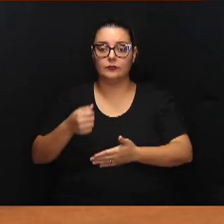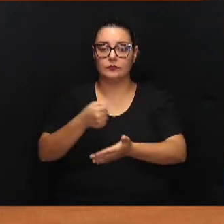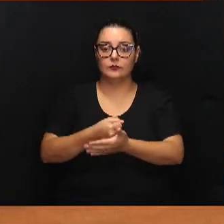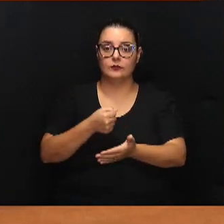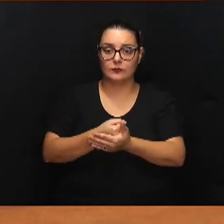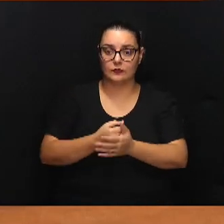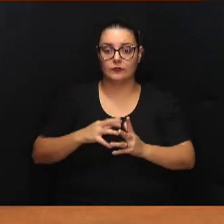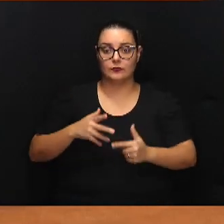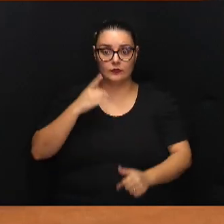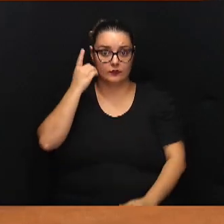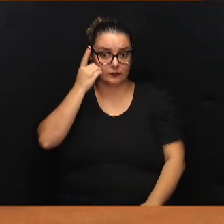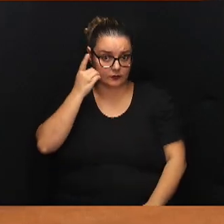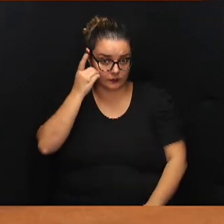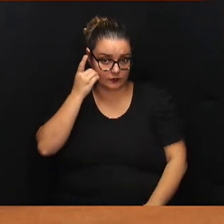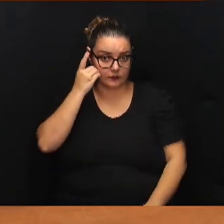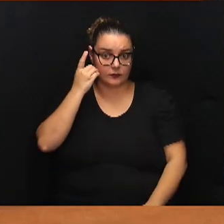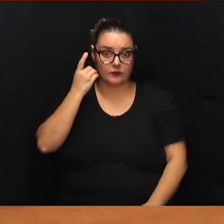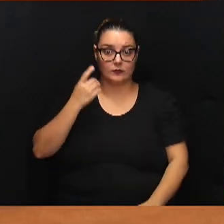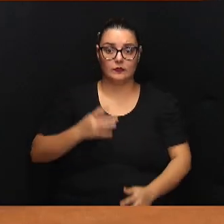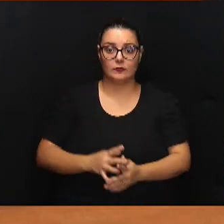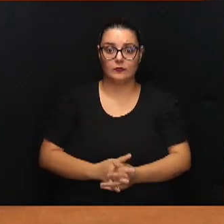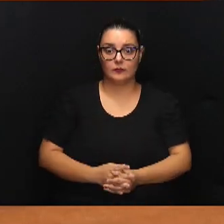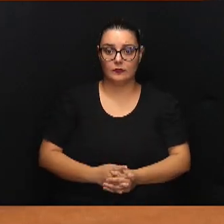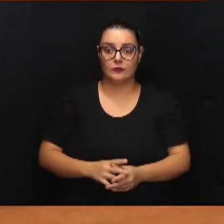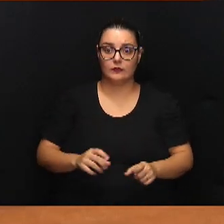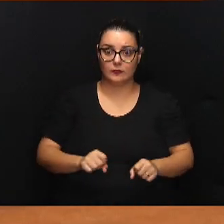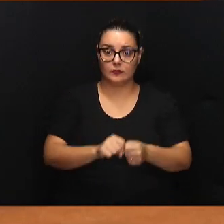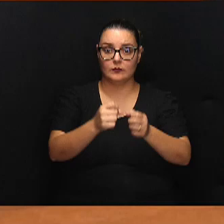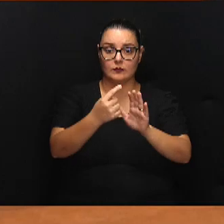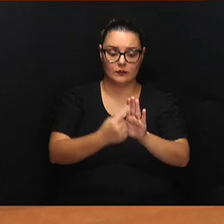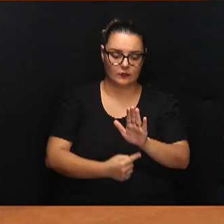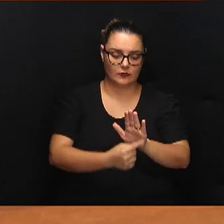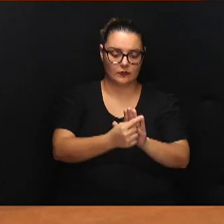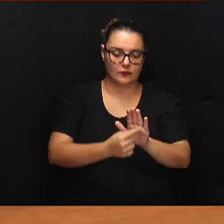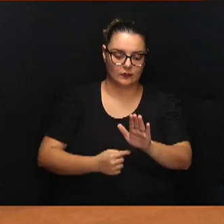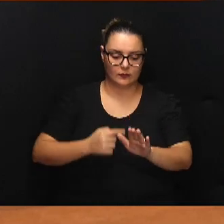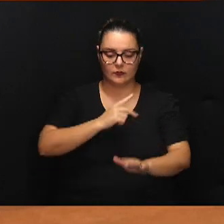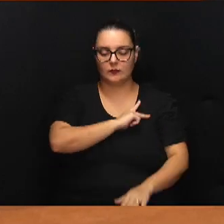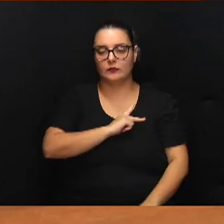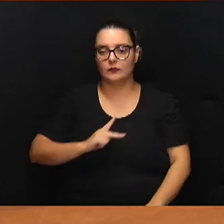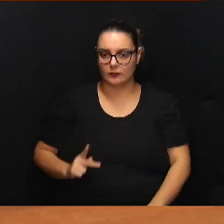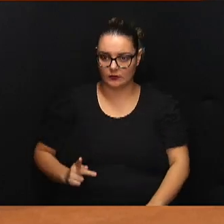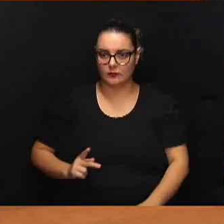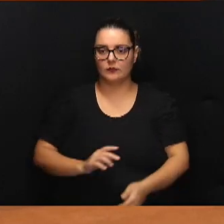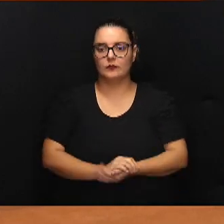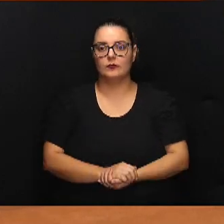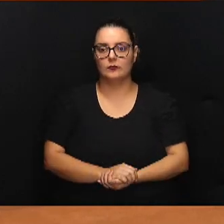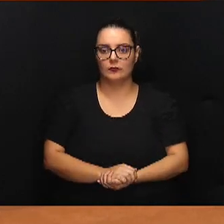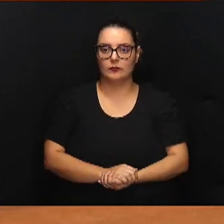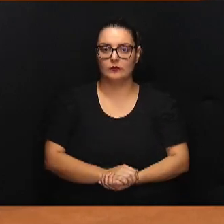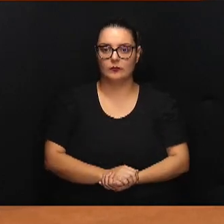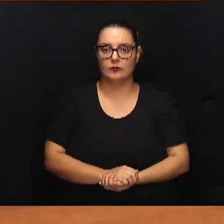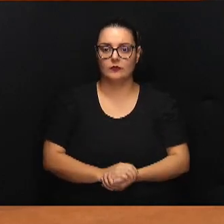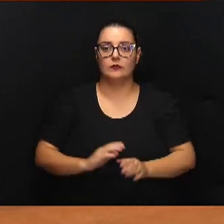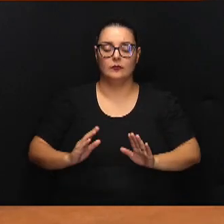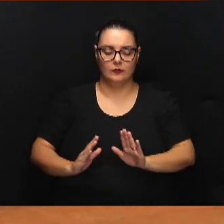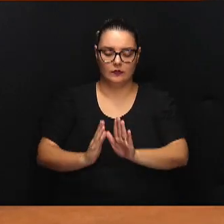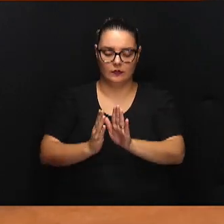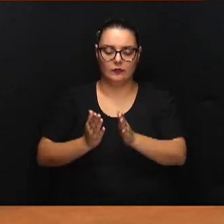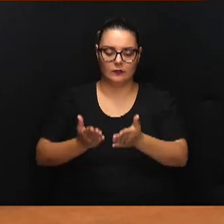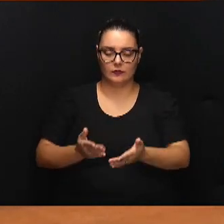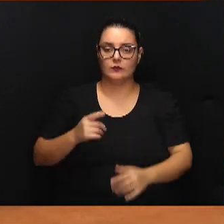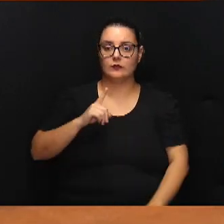todos os deputados para que quebre o veto do presidente e diante disso, nós